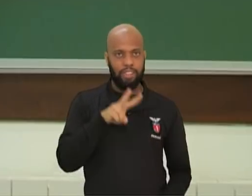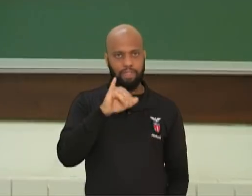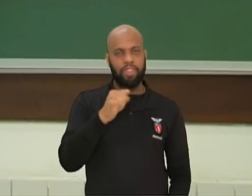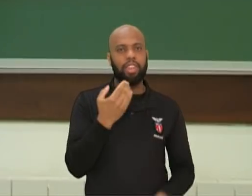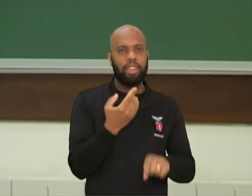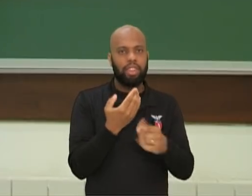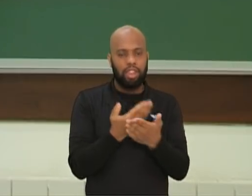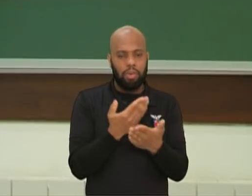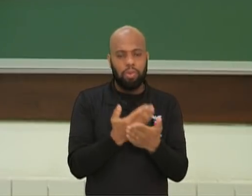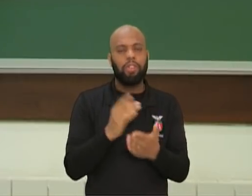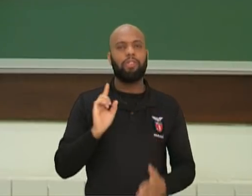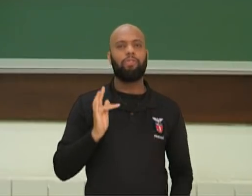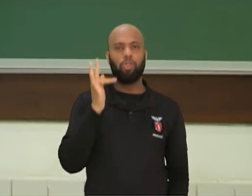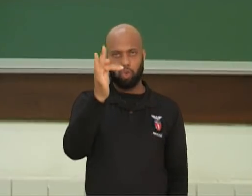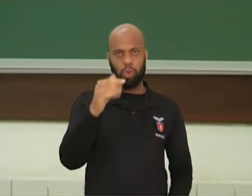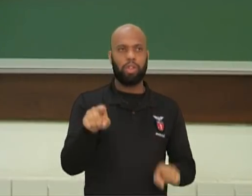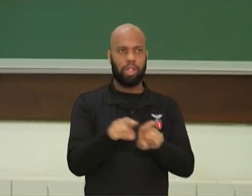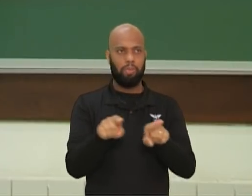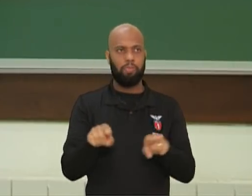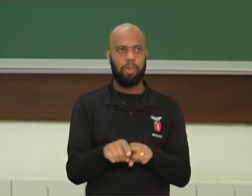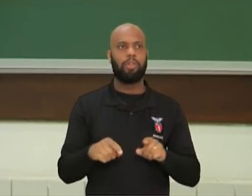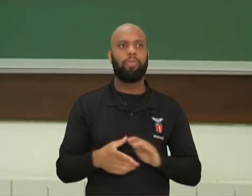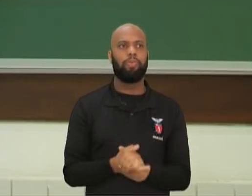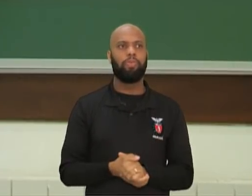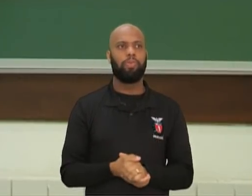vocês verão nas próximas aulas.